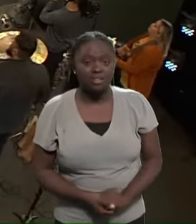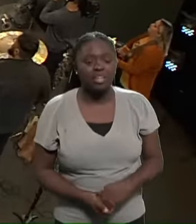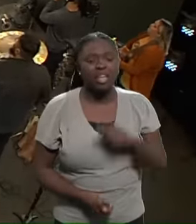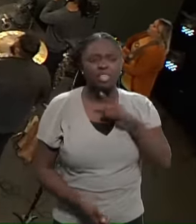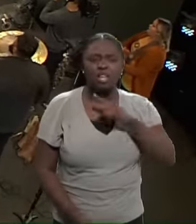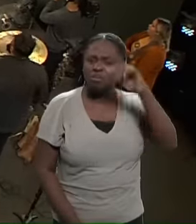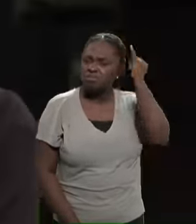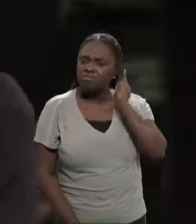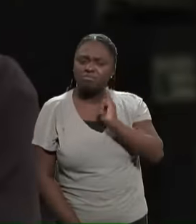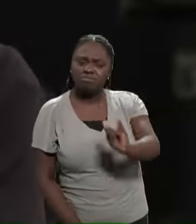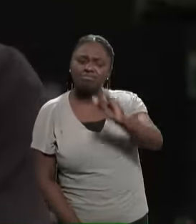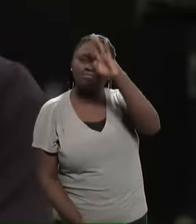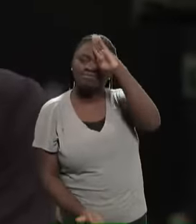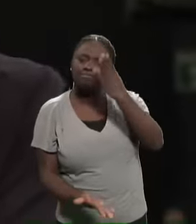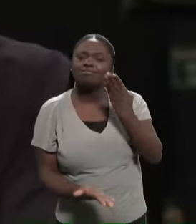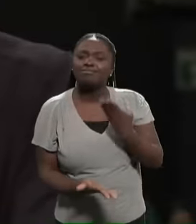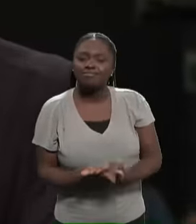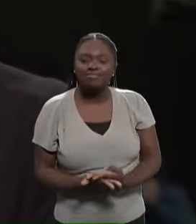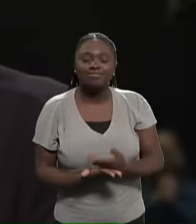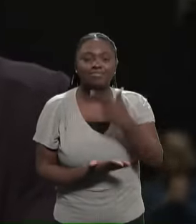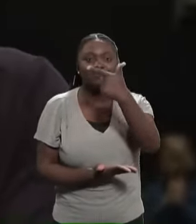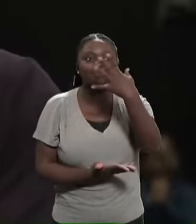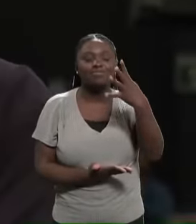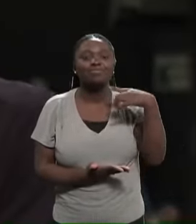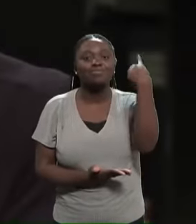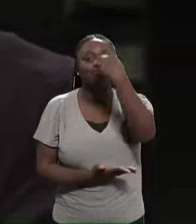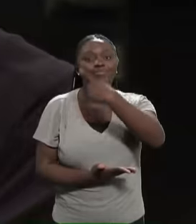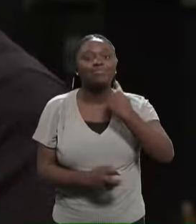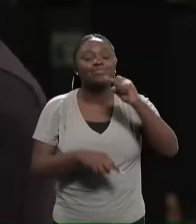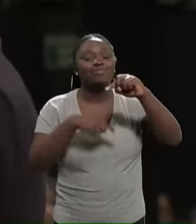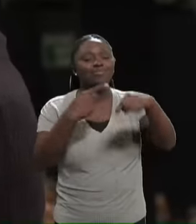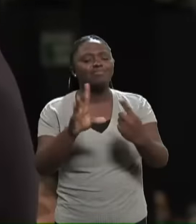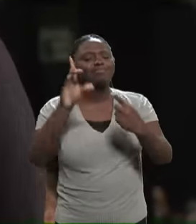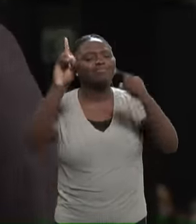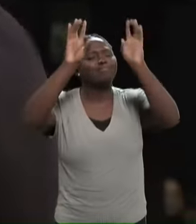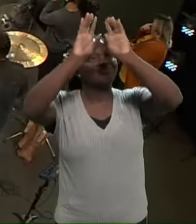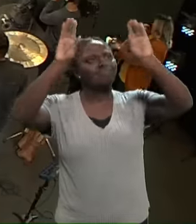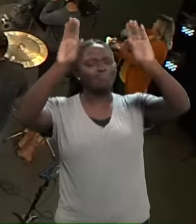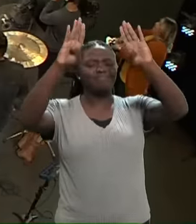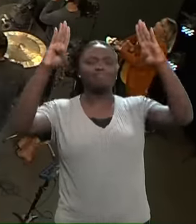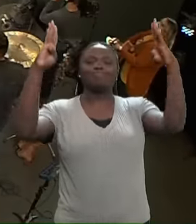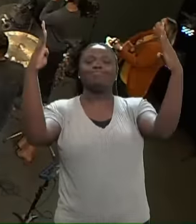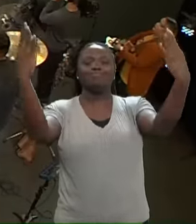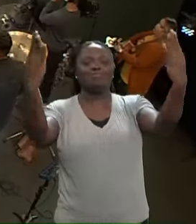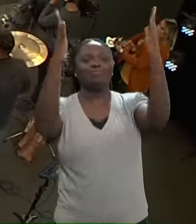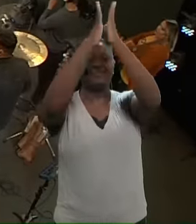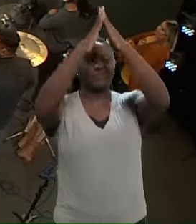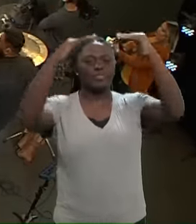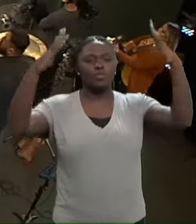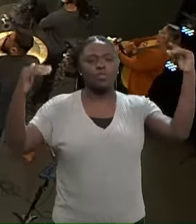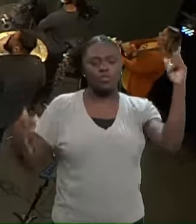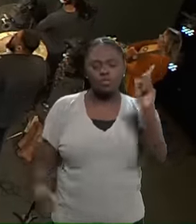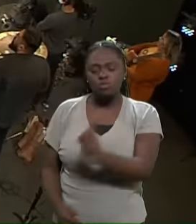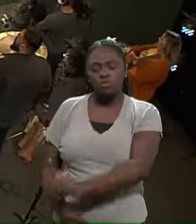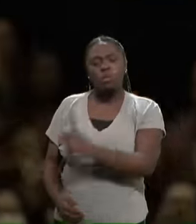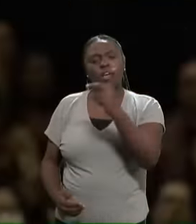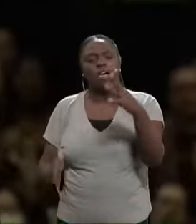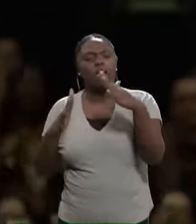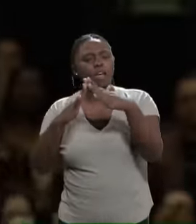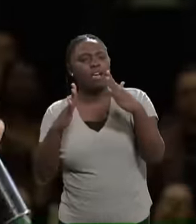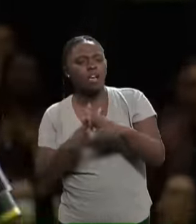Algum profeta que acredita que daqui a 24 horas Deus vai abrir o céu, o anjo vai descer na tua casa, Deus